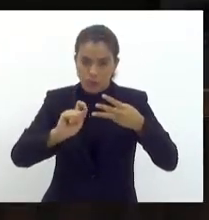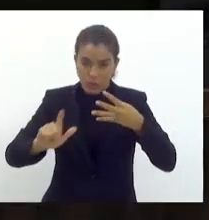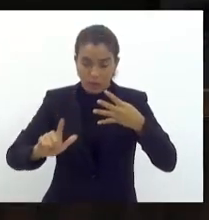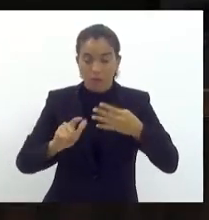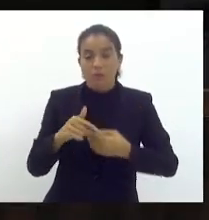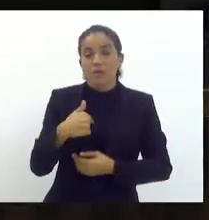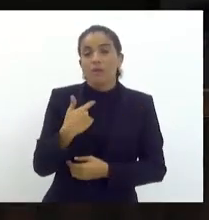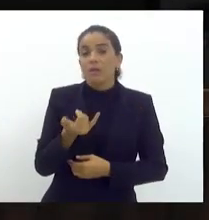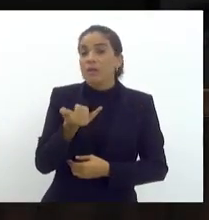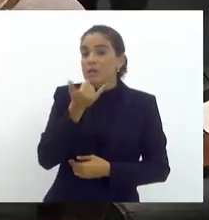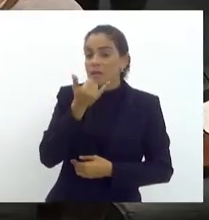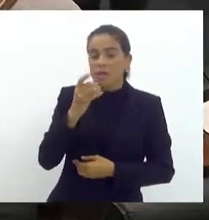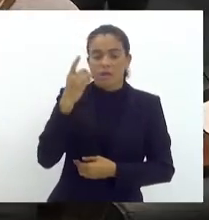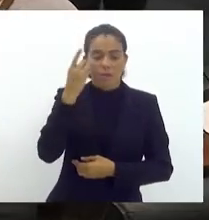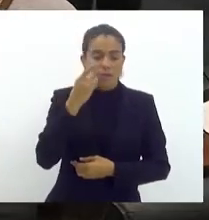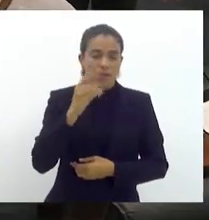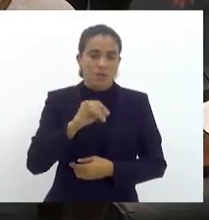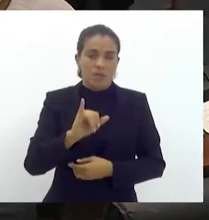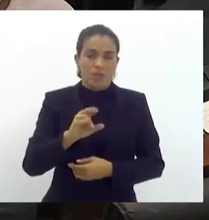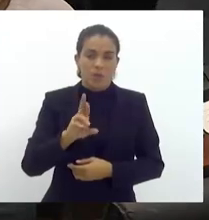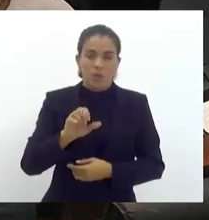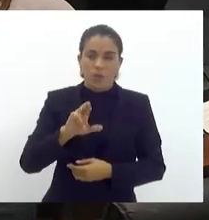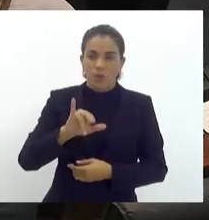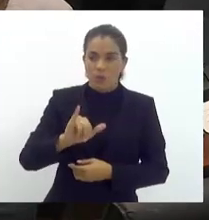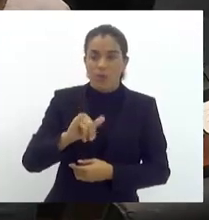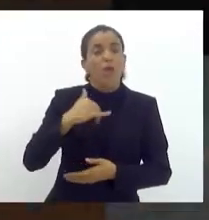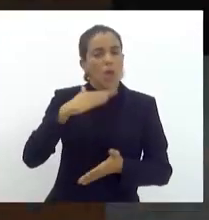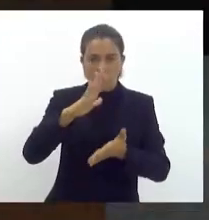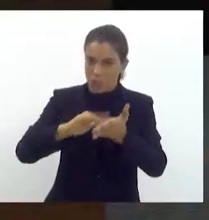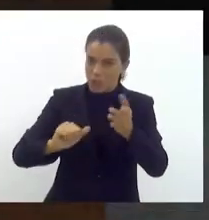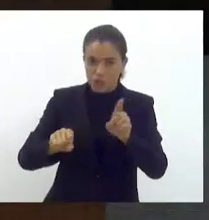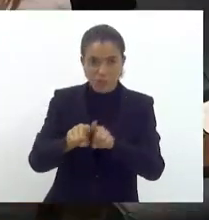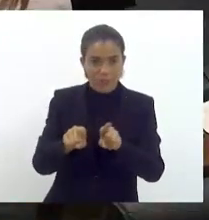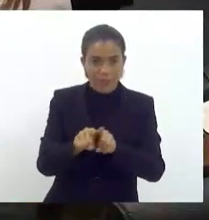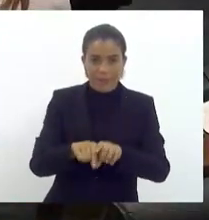Yuri Qual a posição de vossa excelência